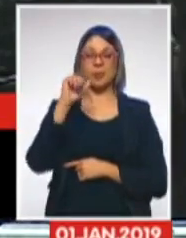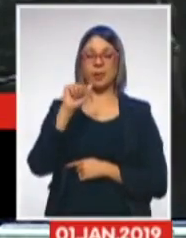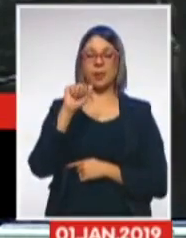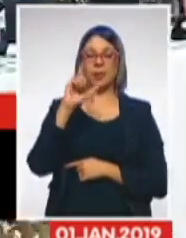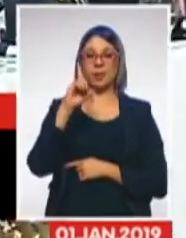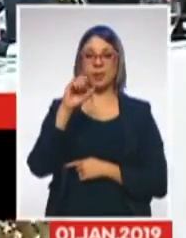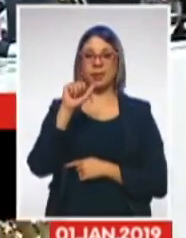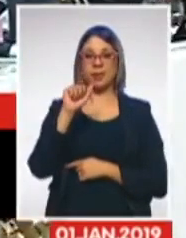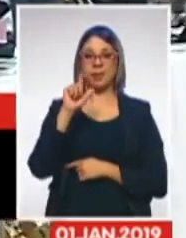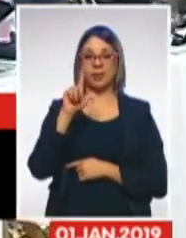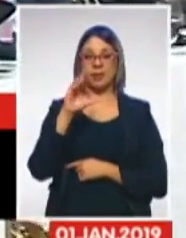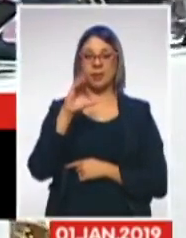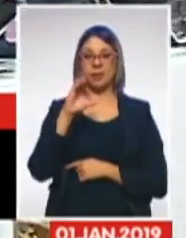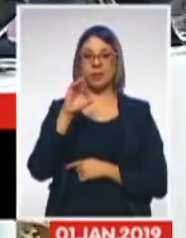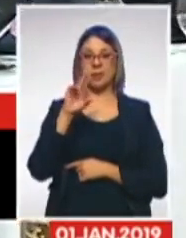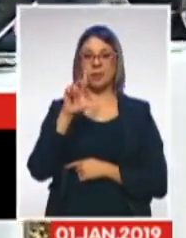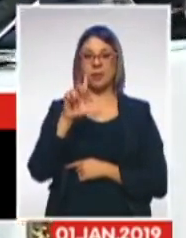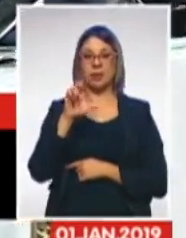Adalcléber Lopes.